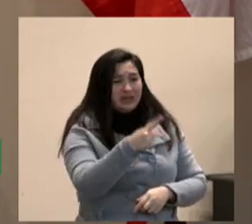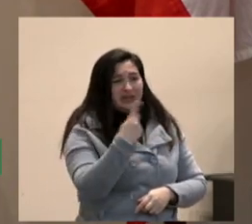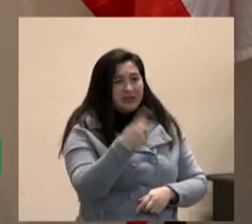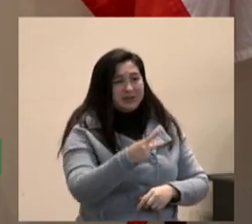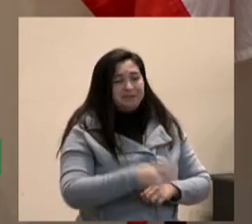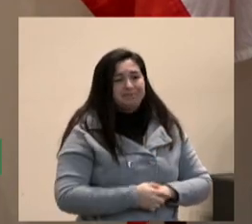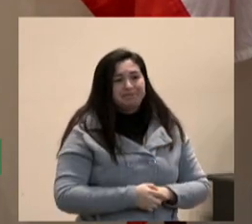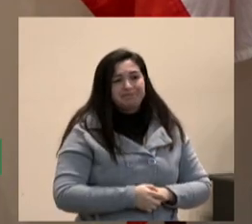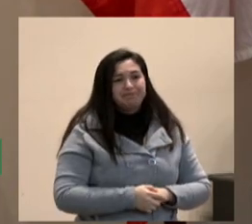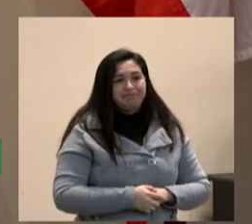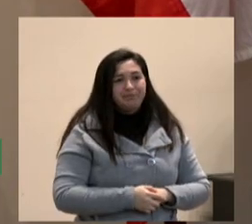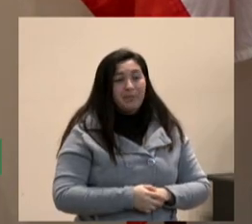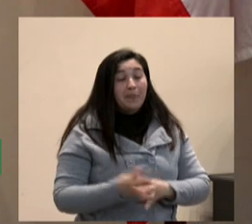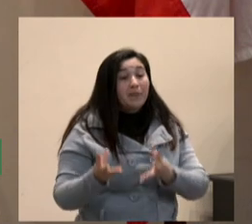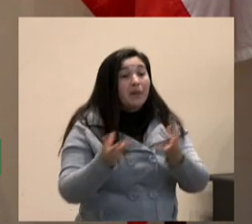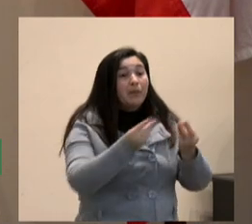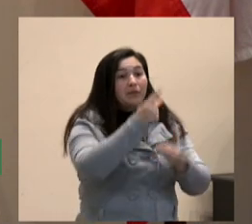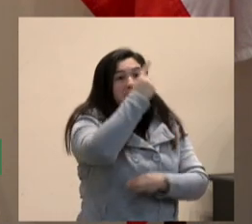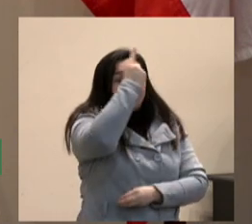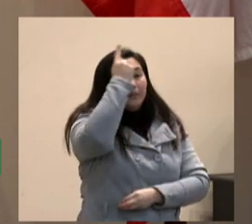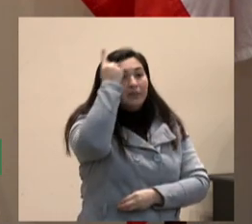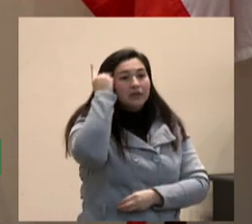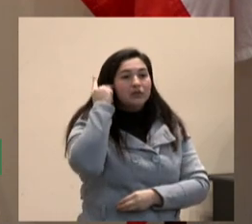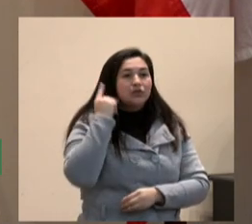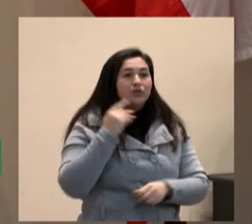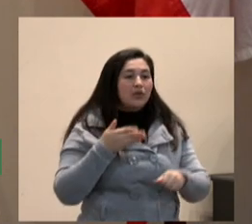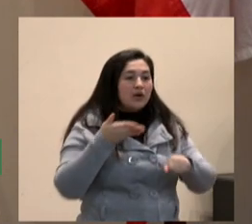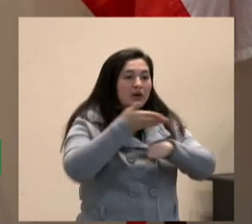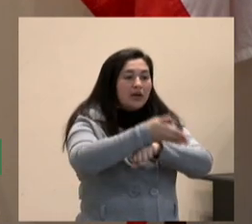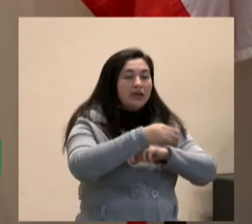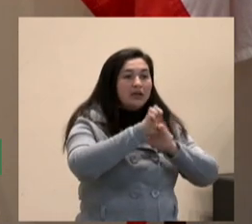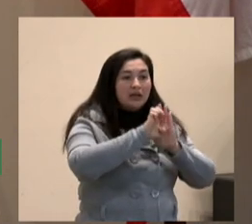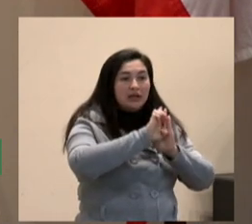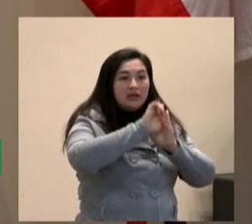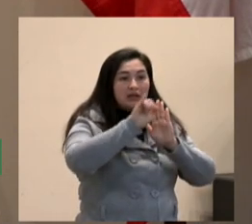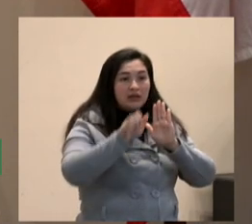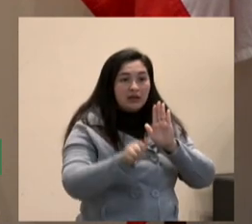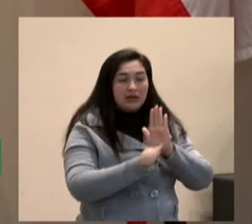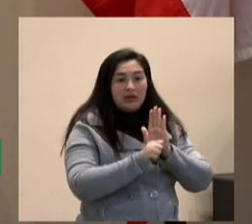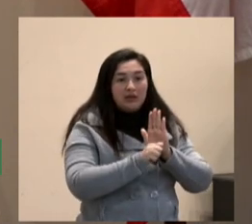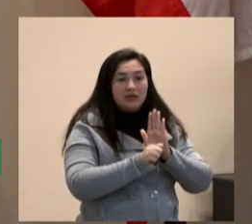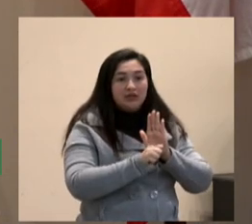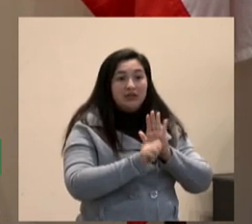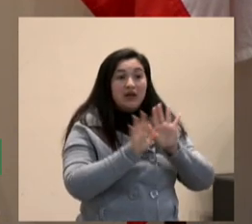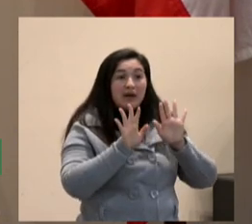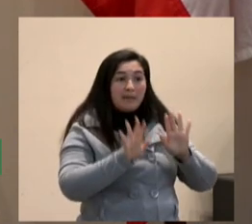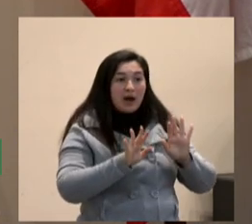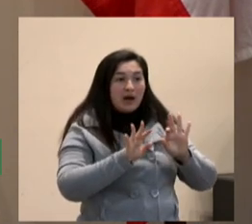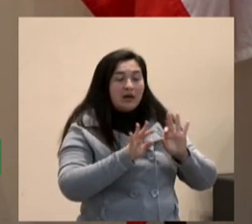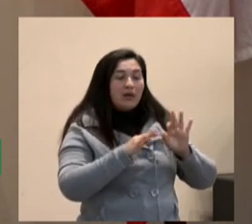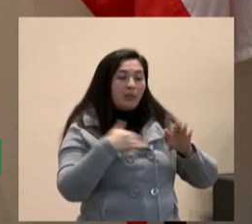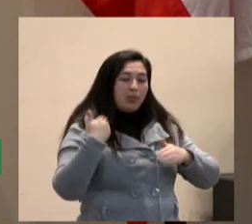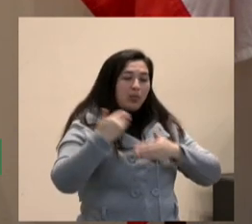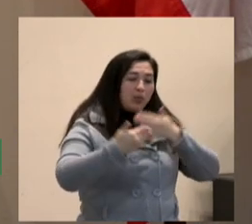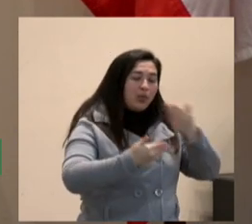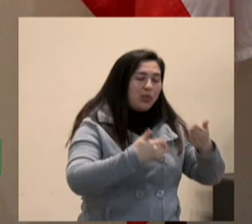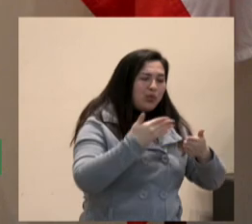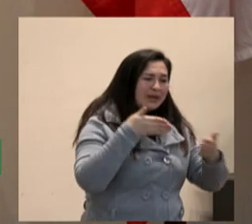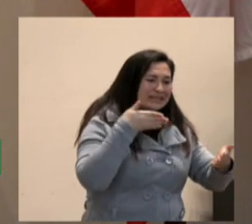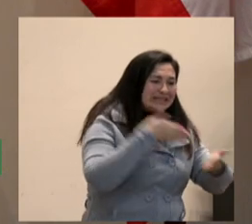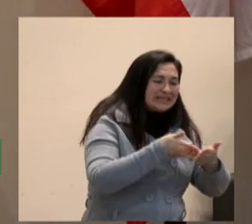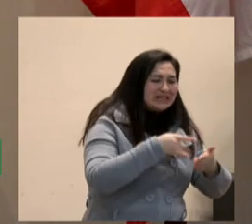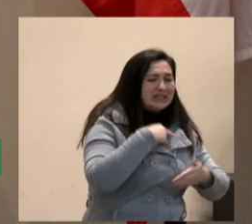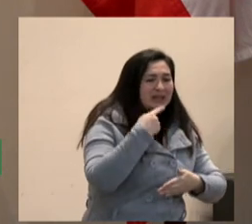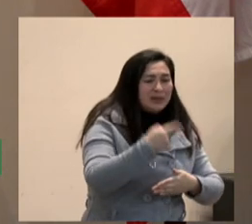Nós temos milhares de pessoas que entram na EJA e não concluem a EJA porque a escola não considera a jornada de trabalho